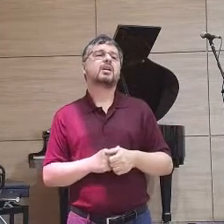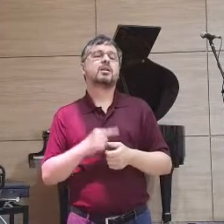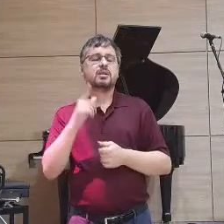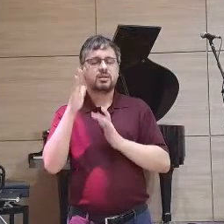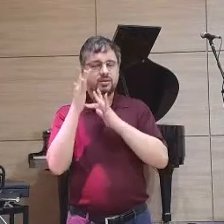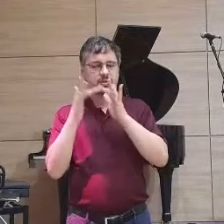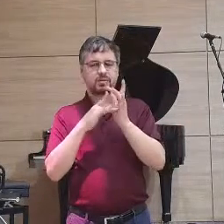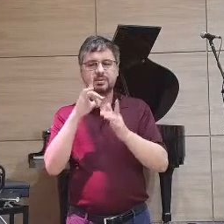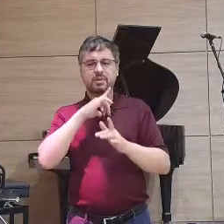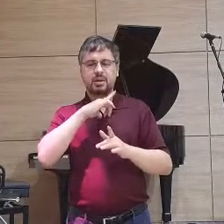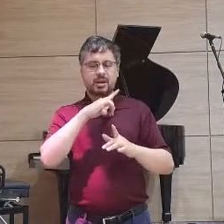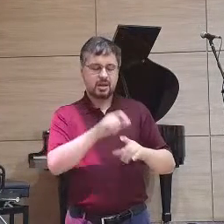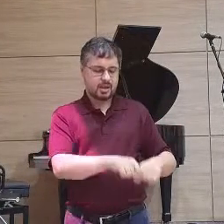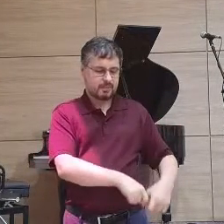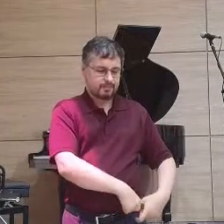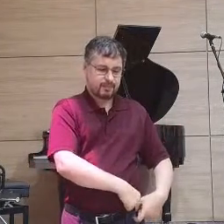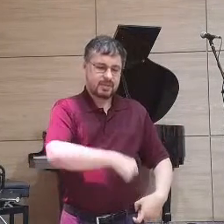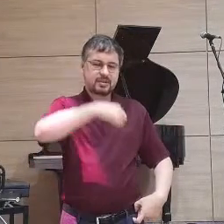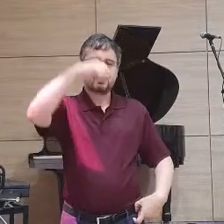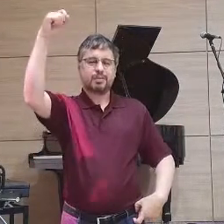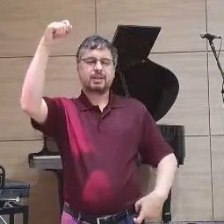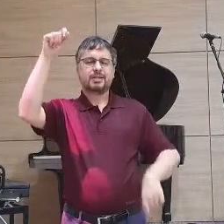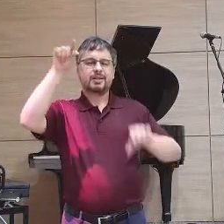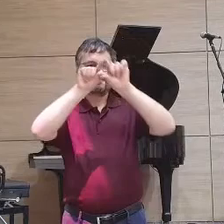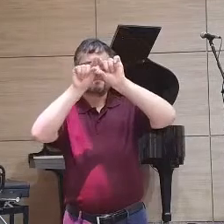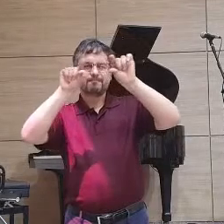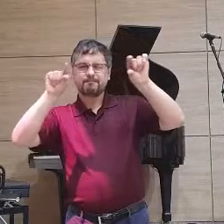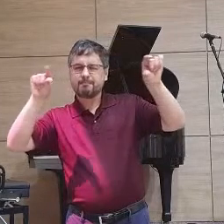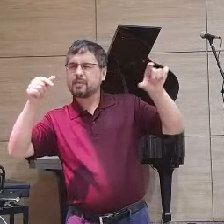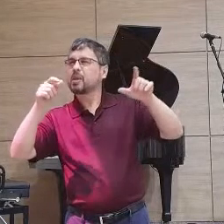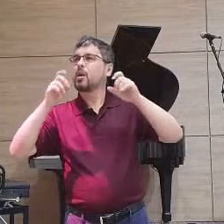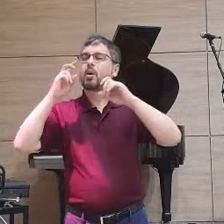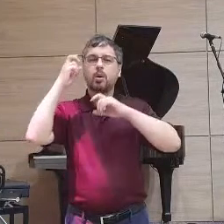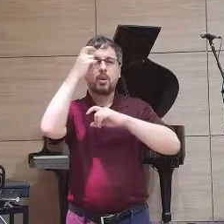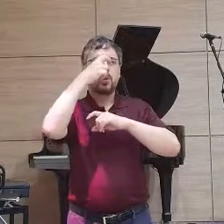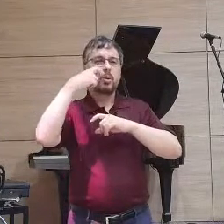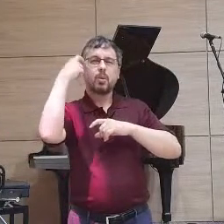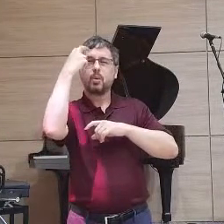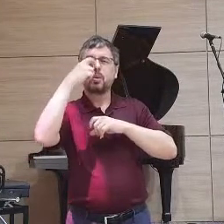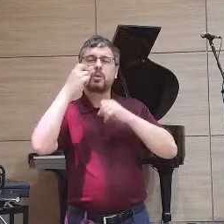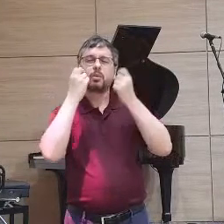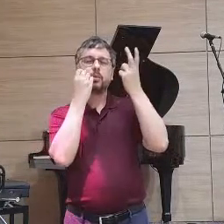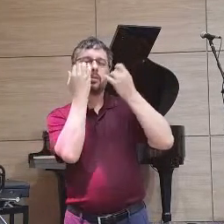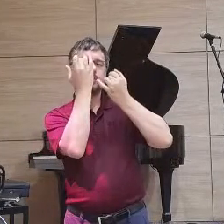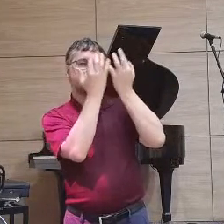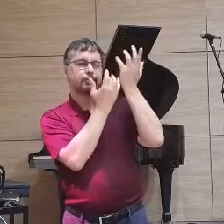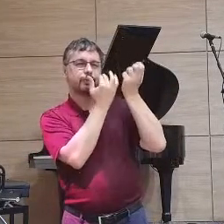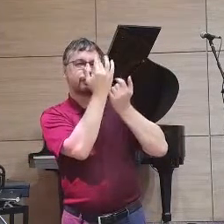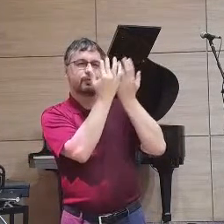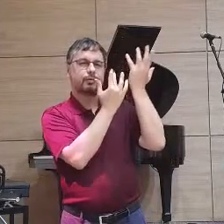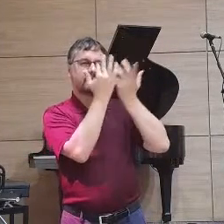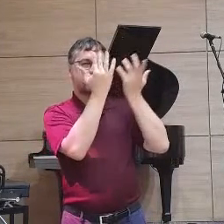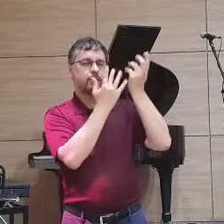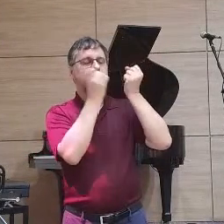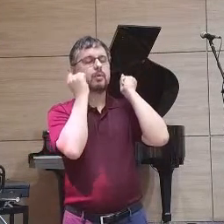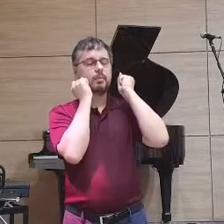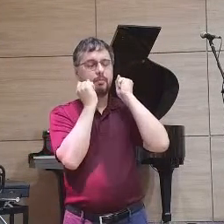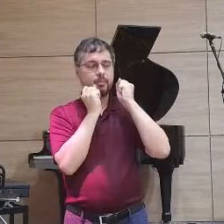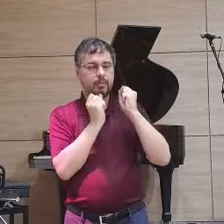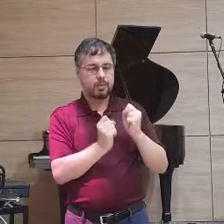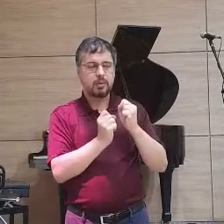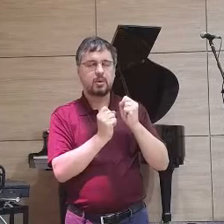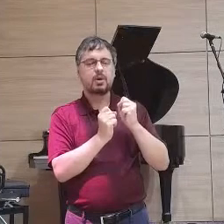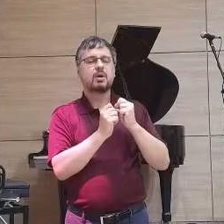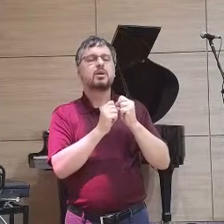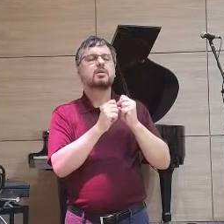a espada afiada os olhos Como chamas de fogo capaz de